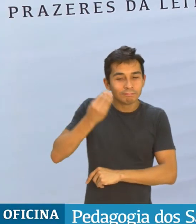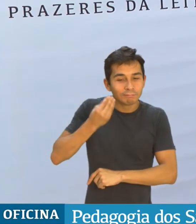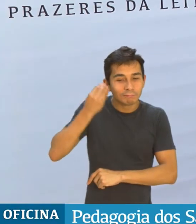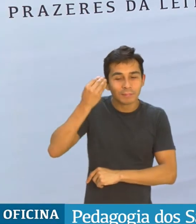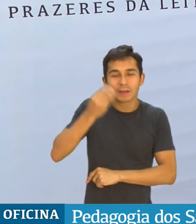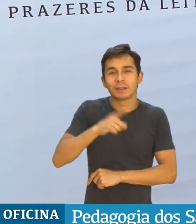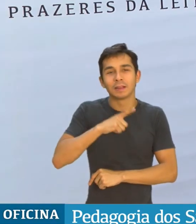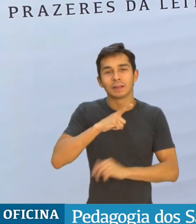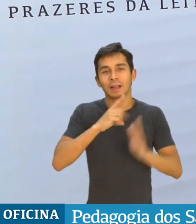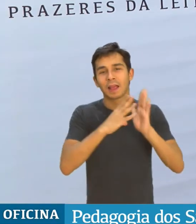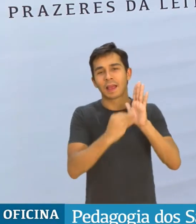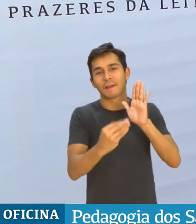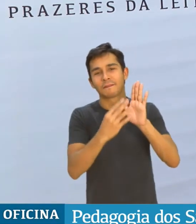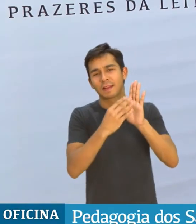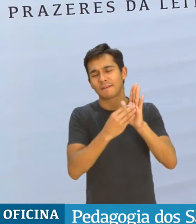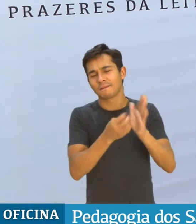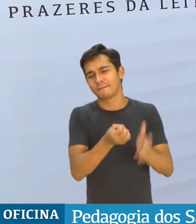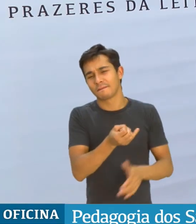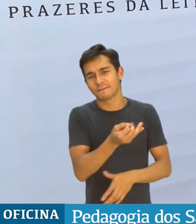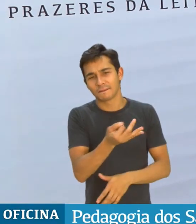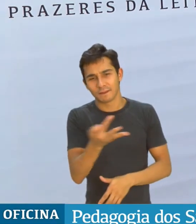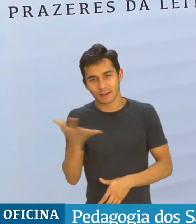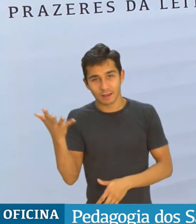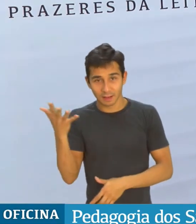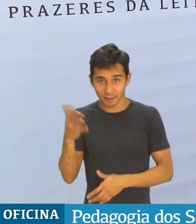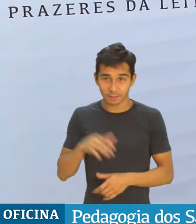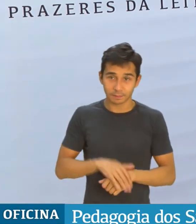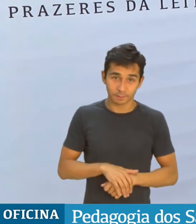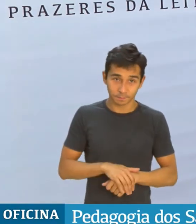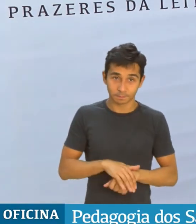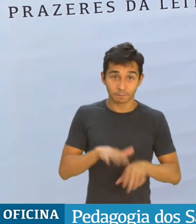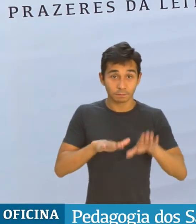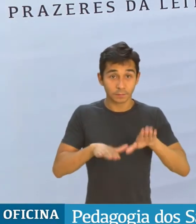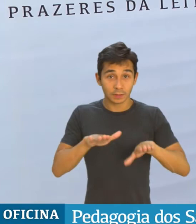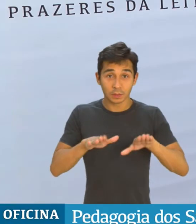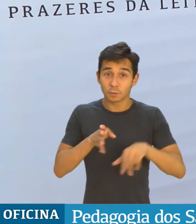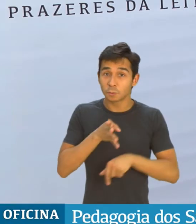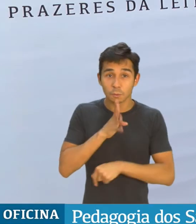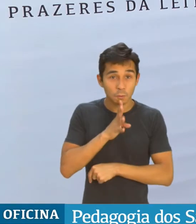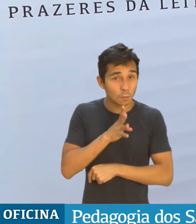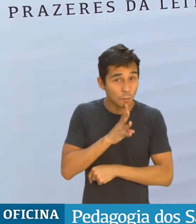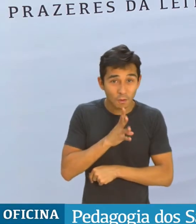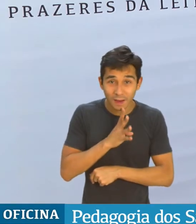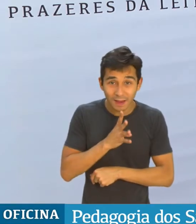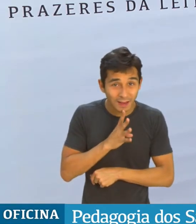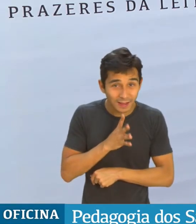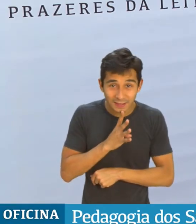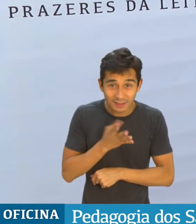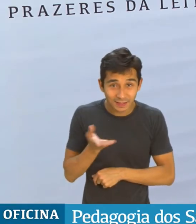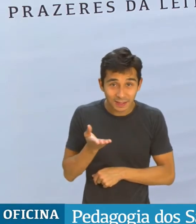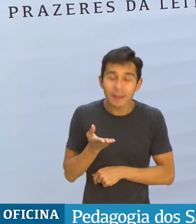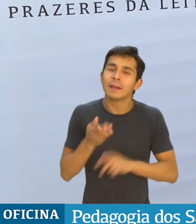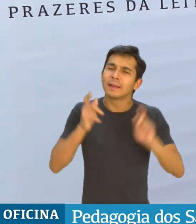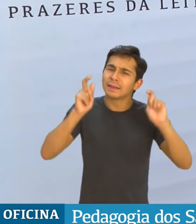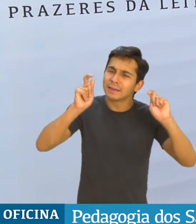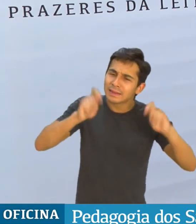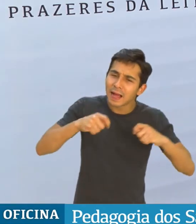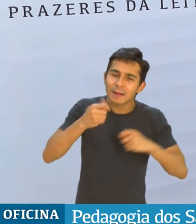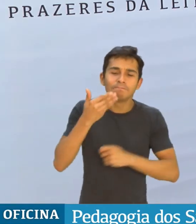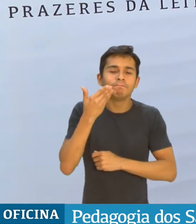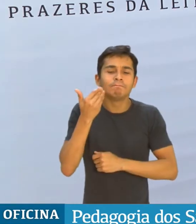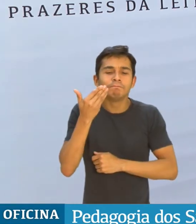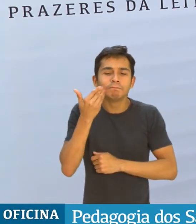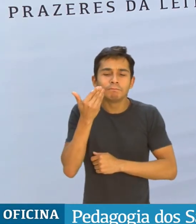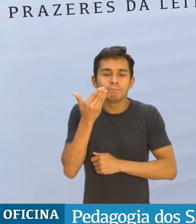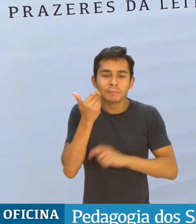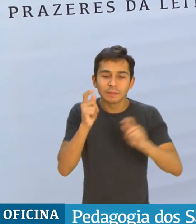de repente não conhece ou não é muito próximo, hoje em dia, você consegue ficar muito surpreso